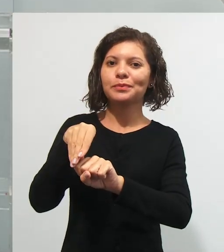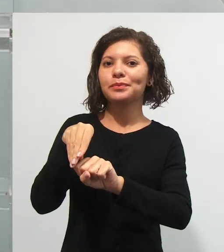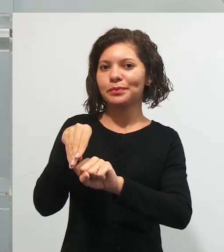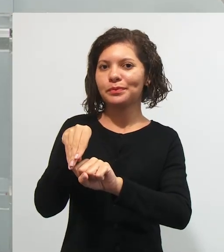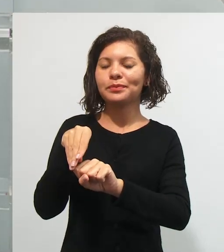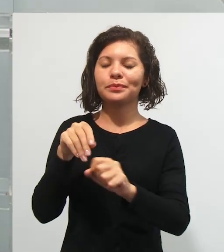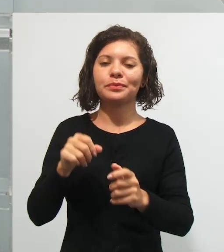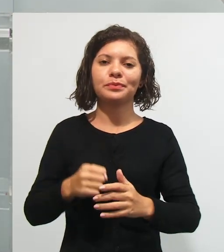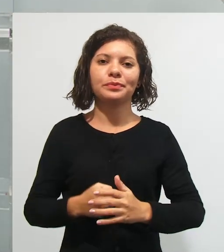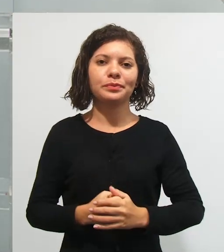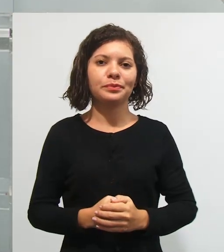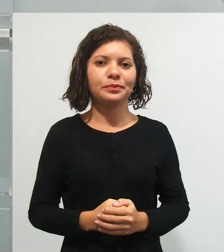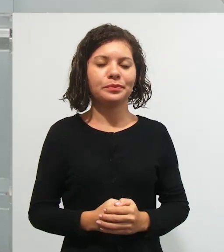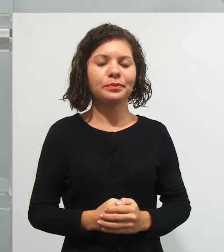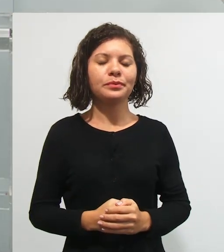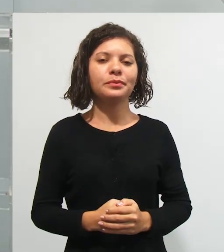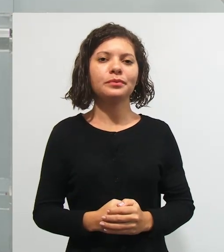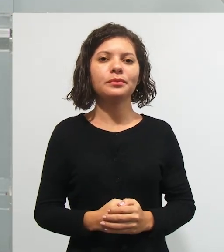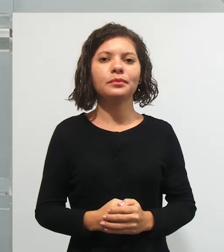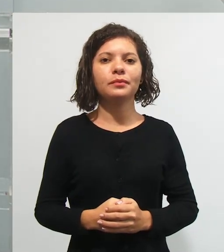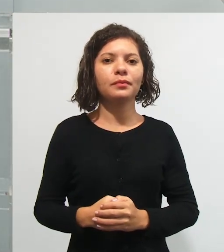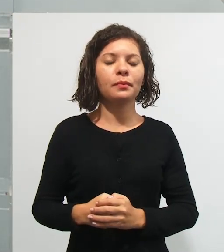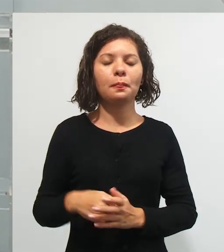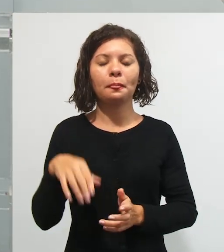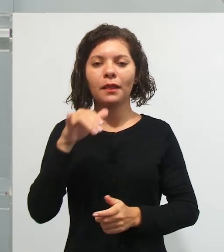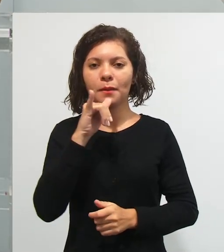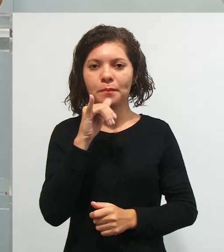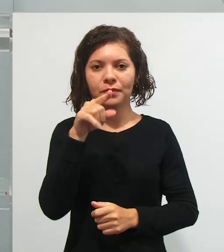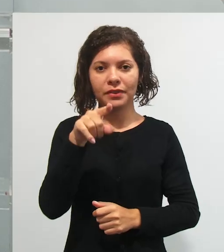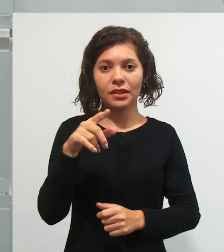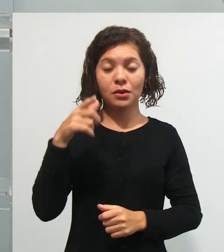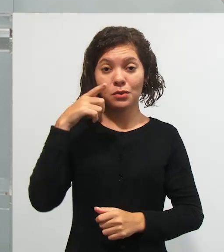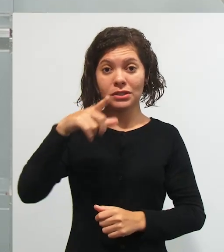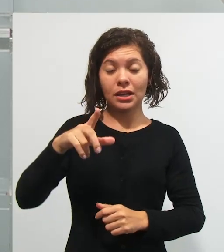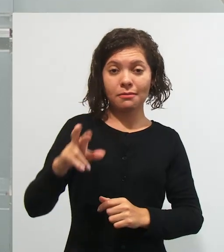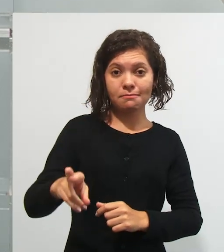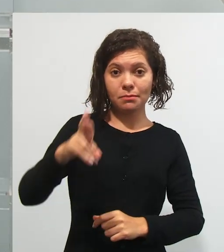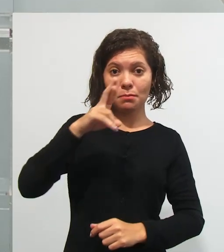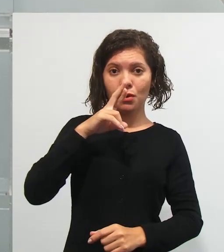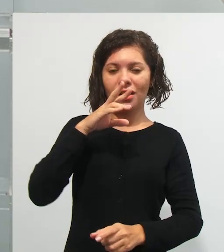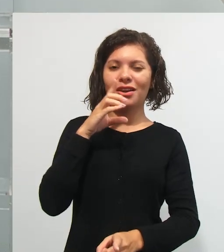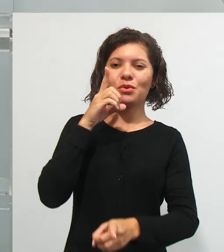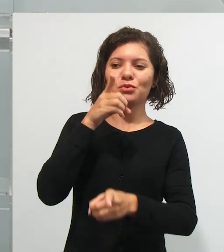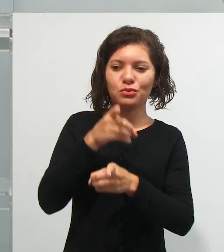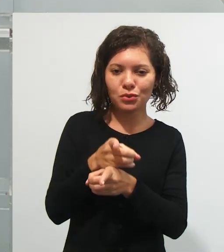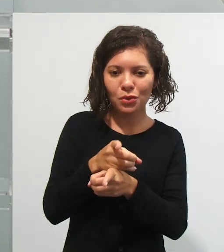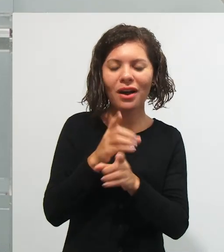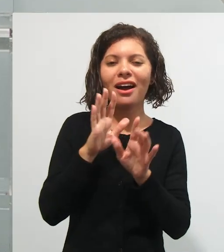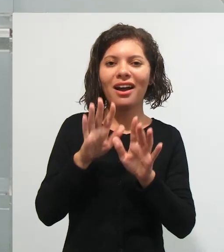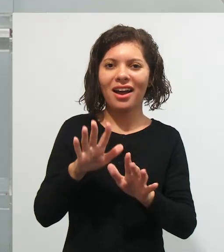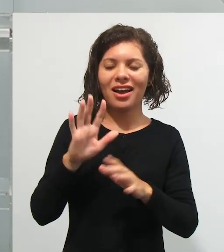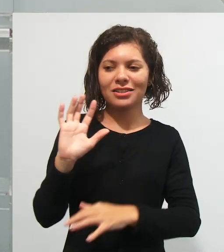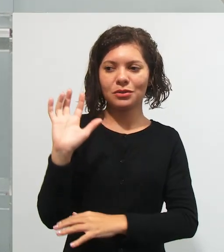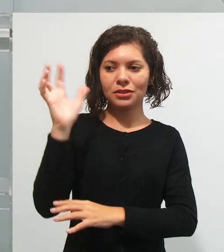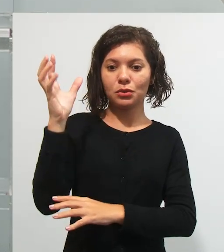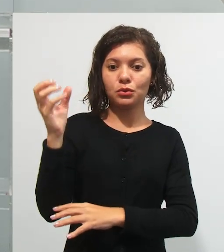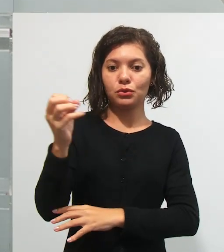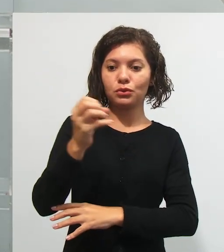a proposição. Quando você chega a uma resposta, você propõe uma nova situação, você propõe